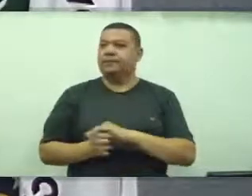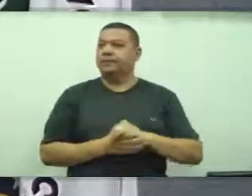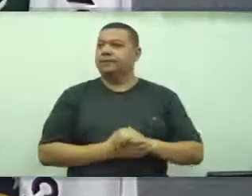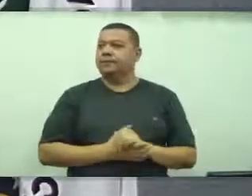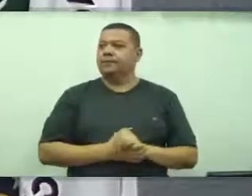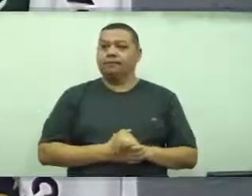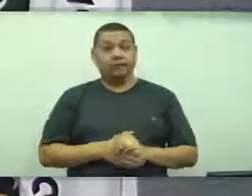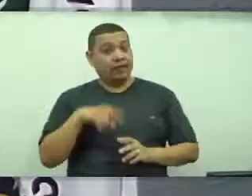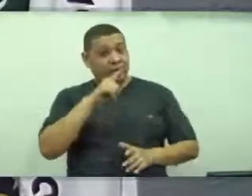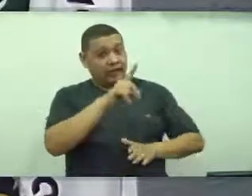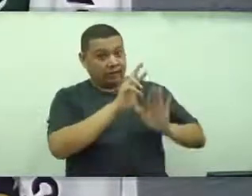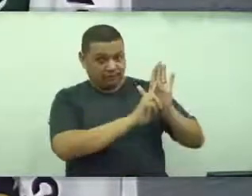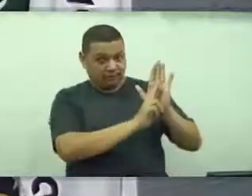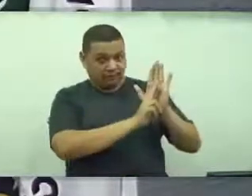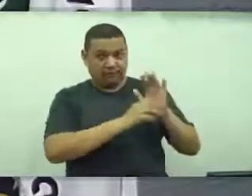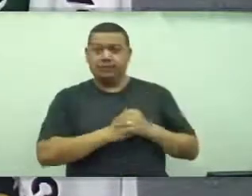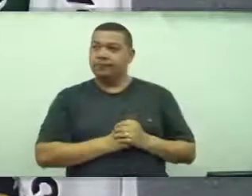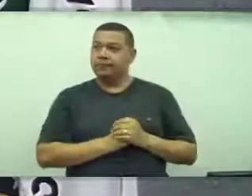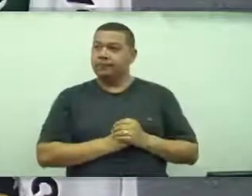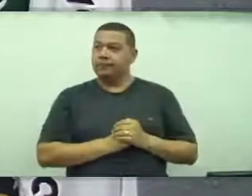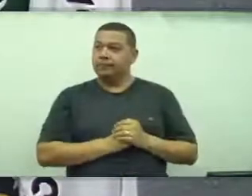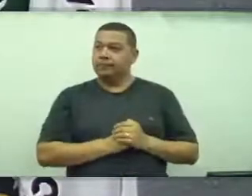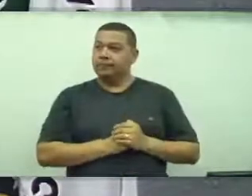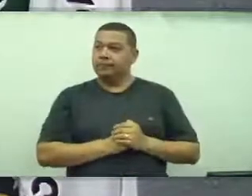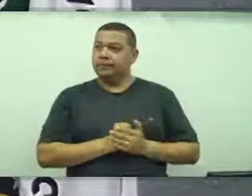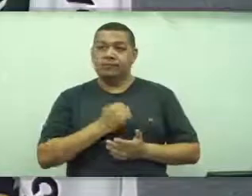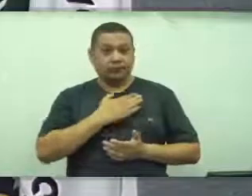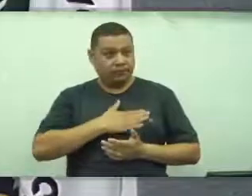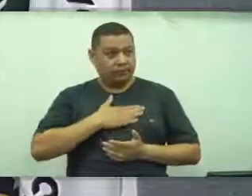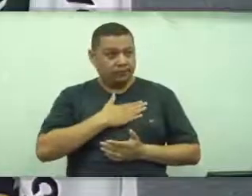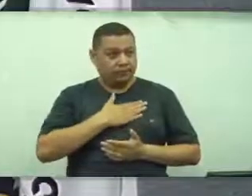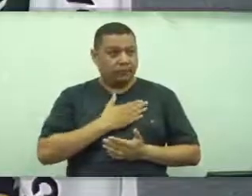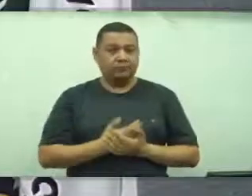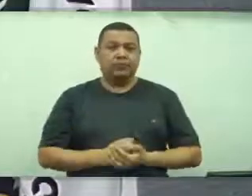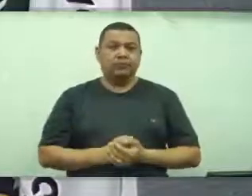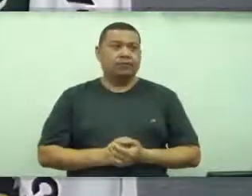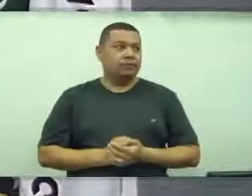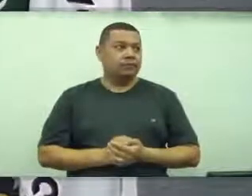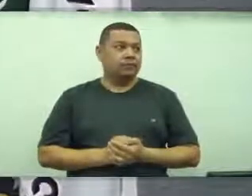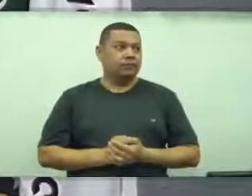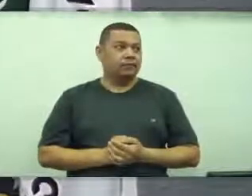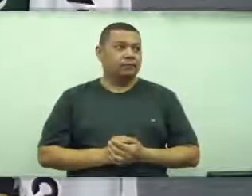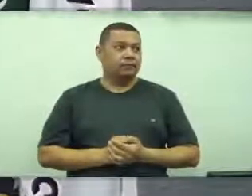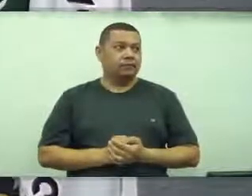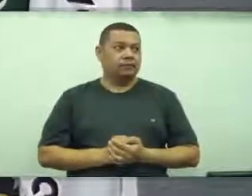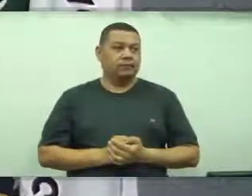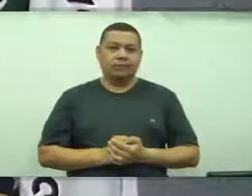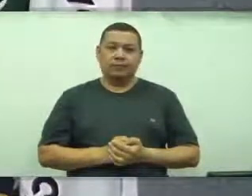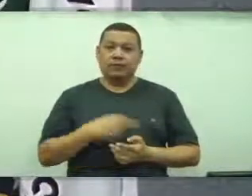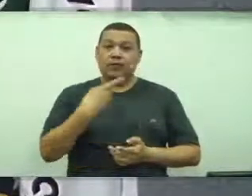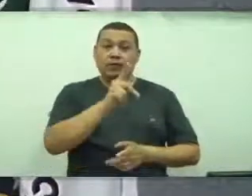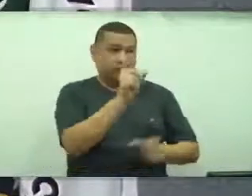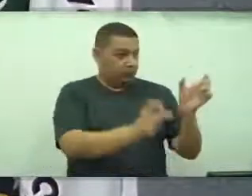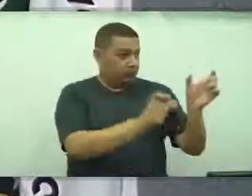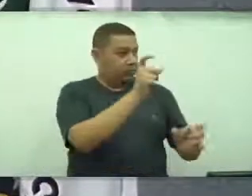Lá no distrito do Riozinho, senhores, eu gostaria de direcionar a vocês, morador do distrito,